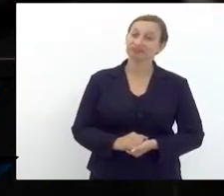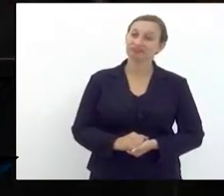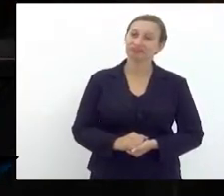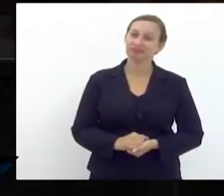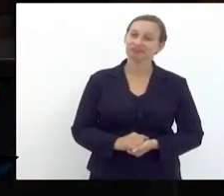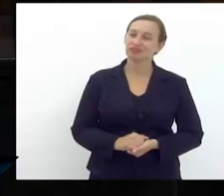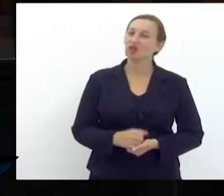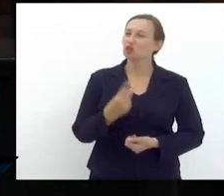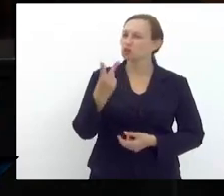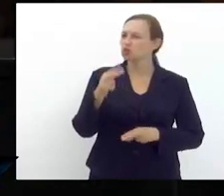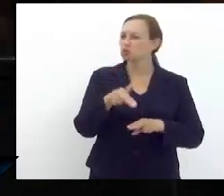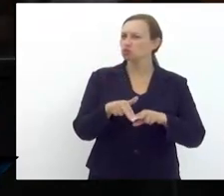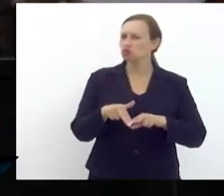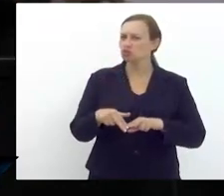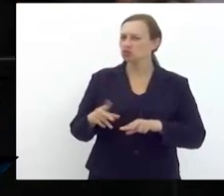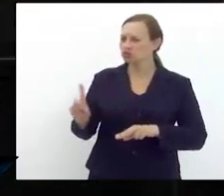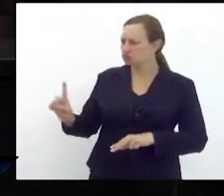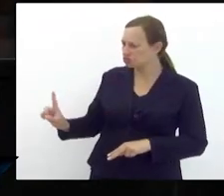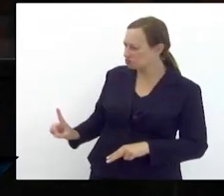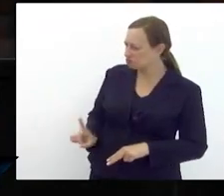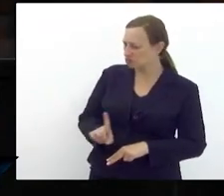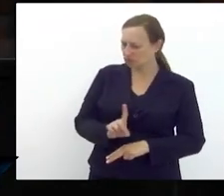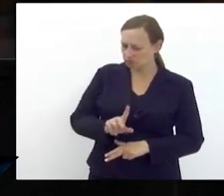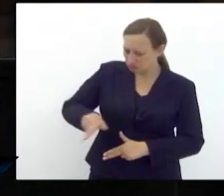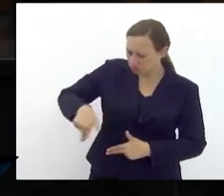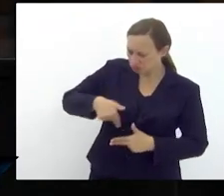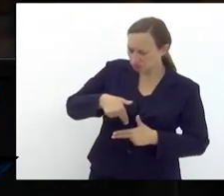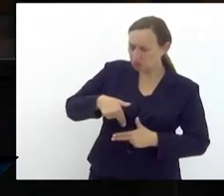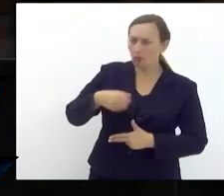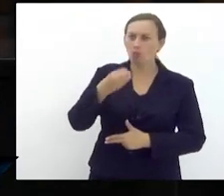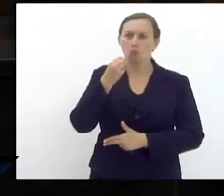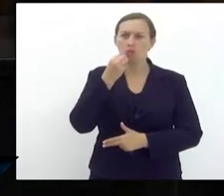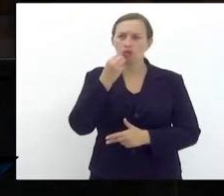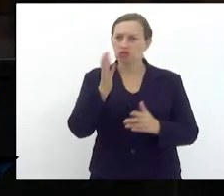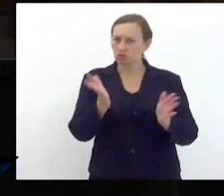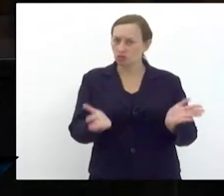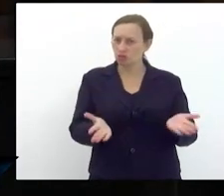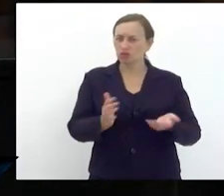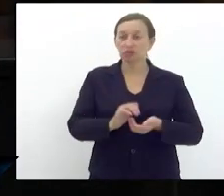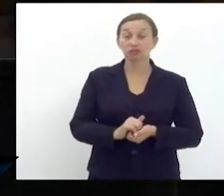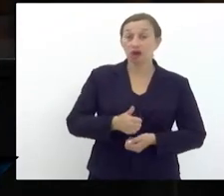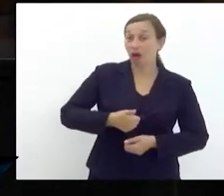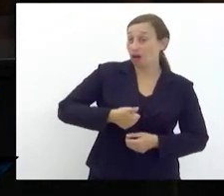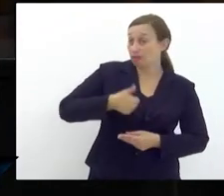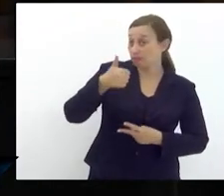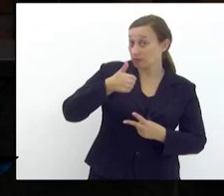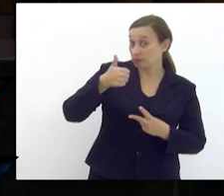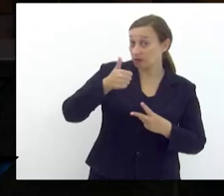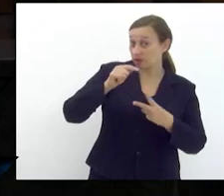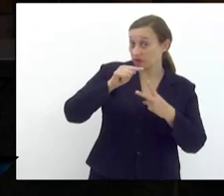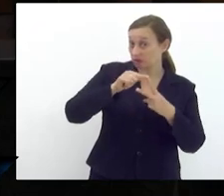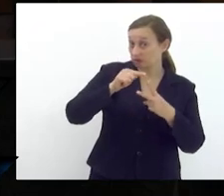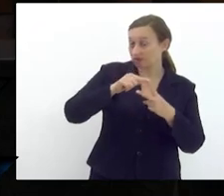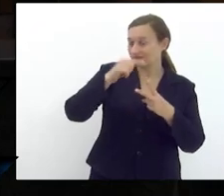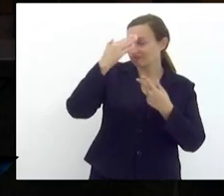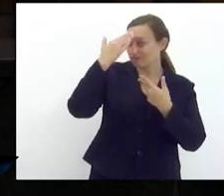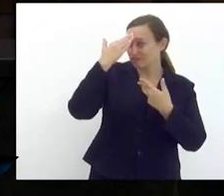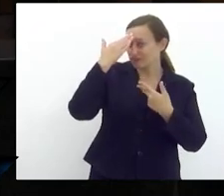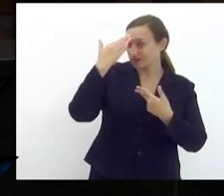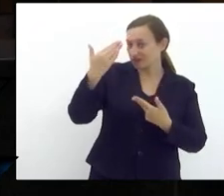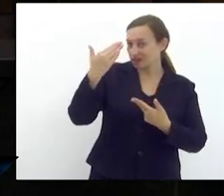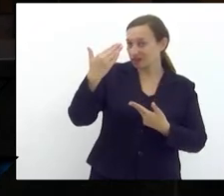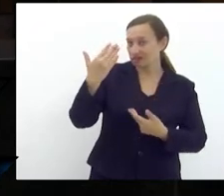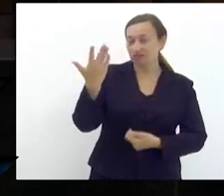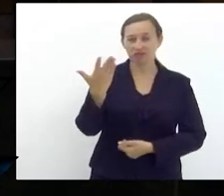duas razões me traz a Tribuna nessa oportunidade a primeira é agradecer os